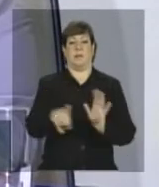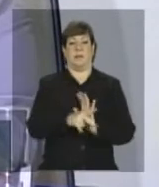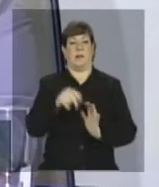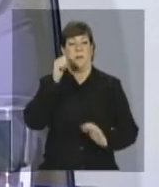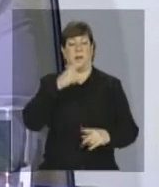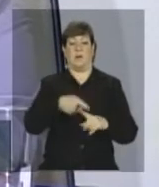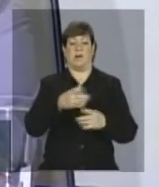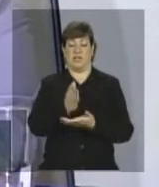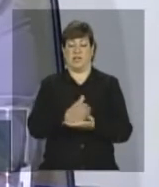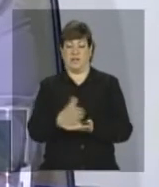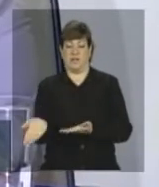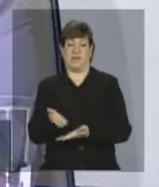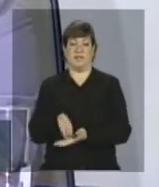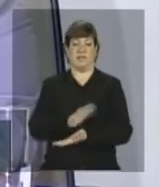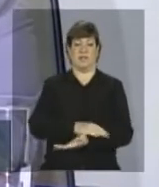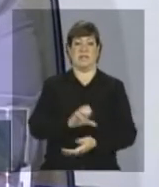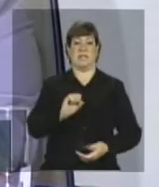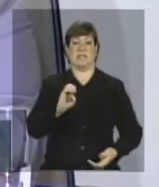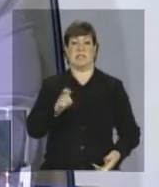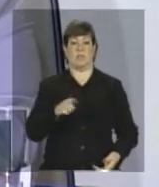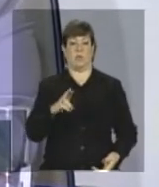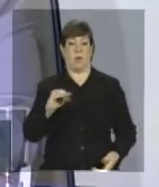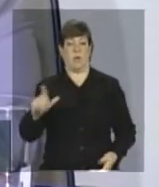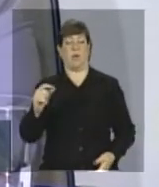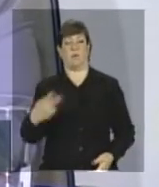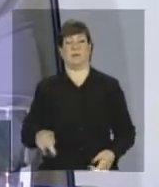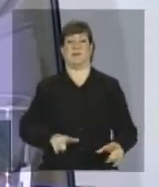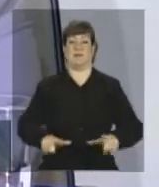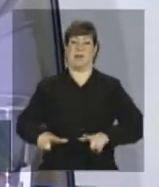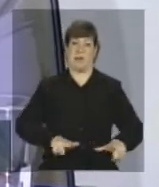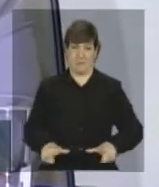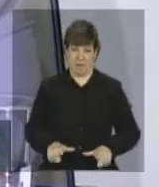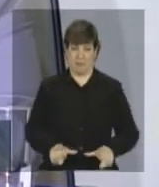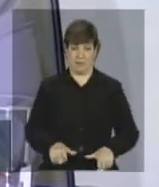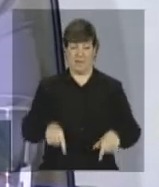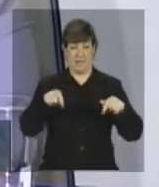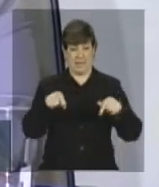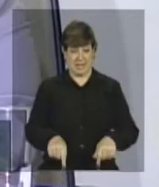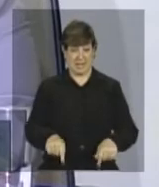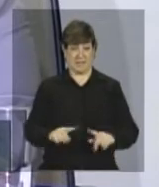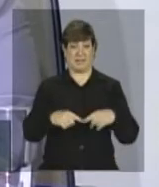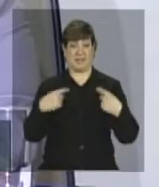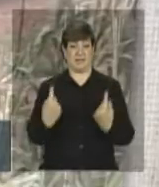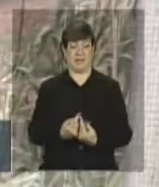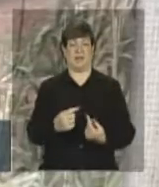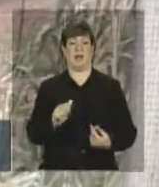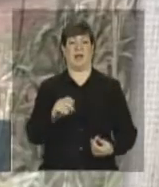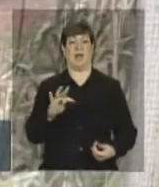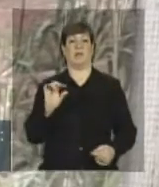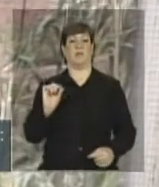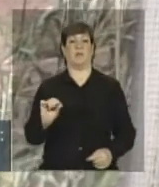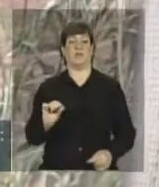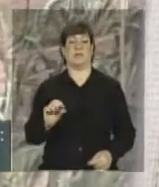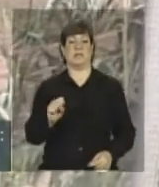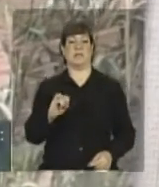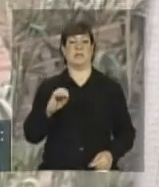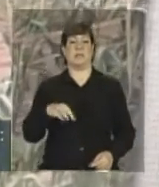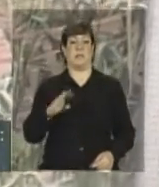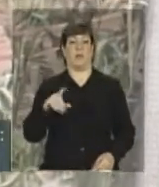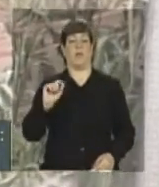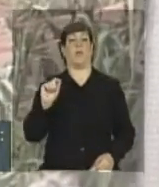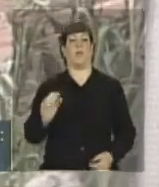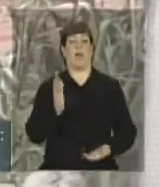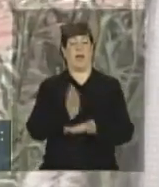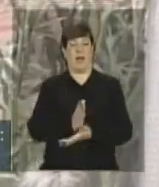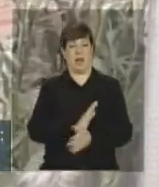divisão sexual do trabalho. Este ato significa, em um dos seus significados mais simbólicos, a